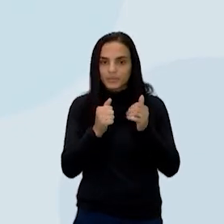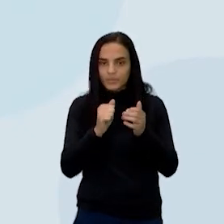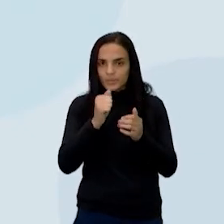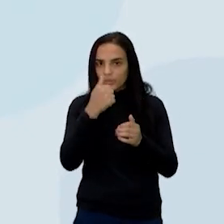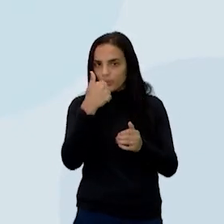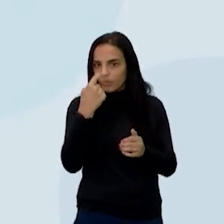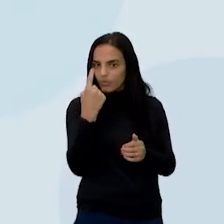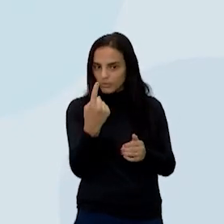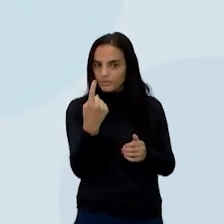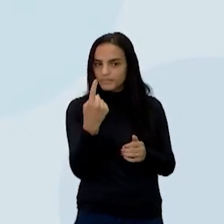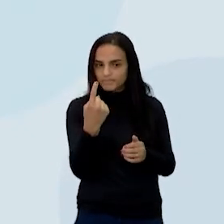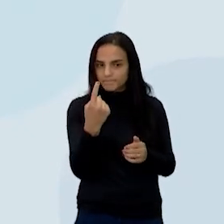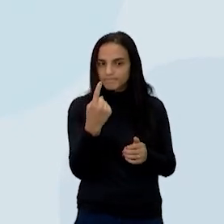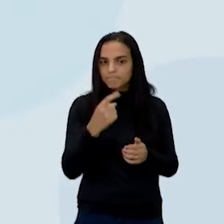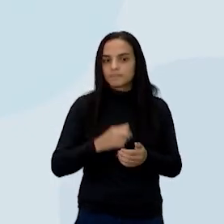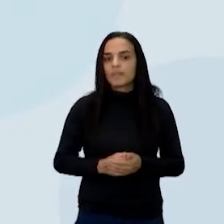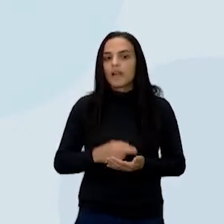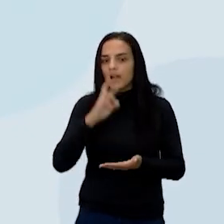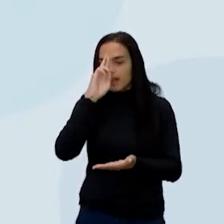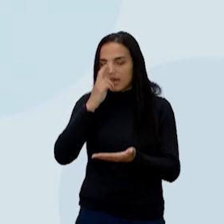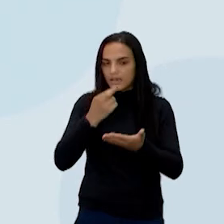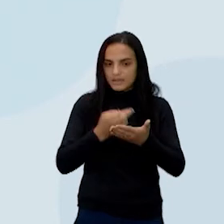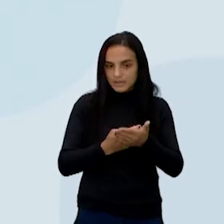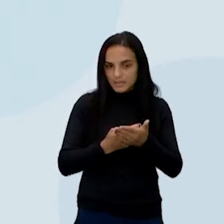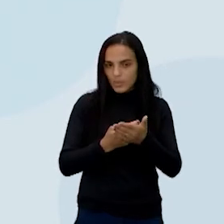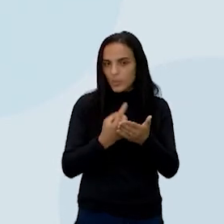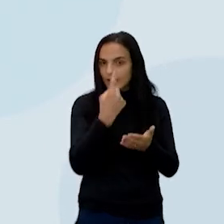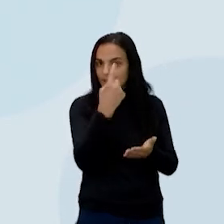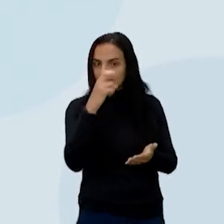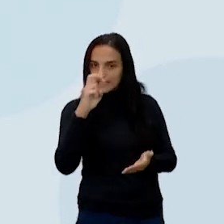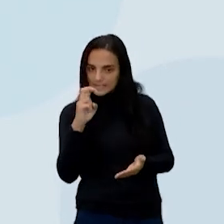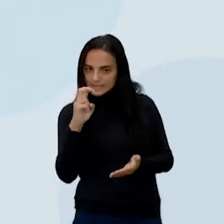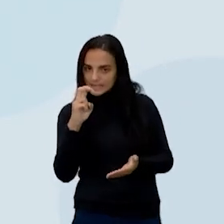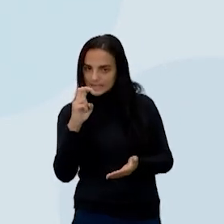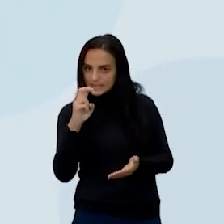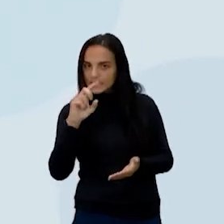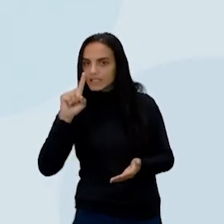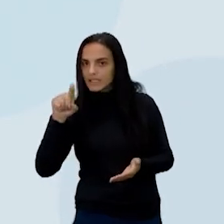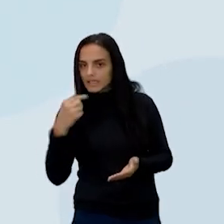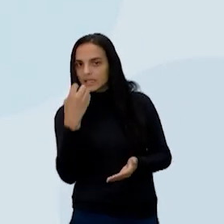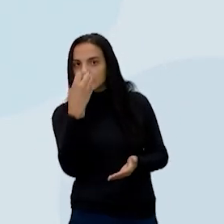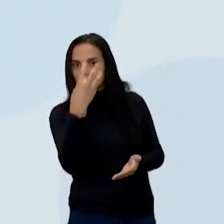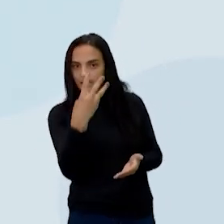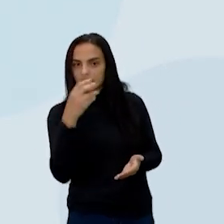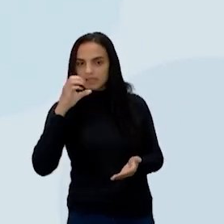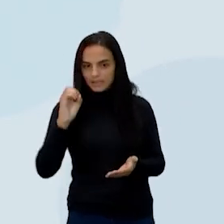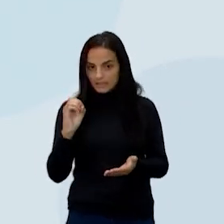A a razão entre 15 e 30. Perceba